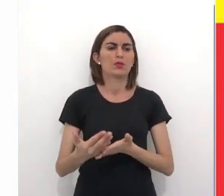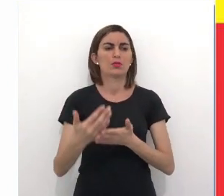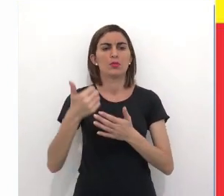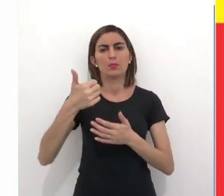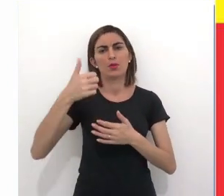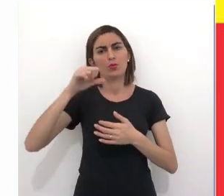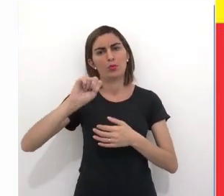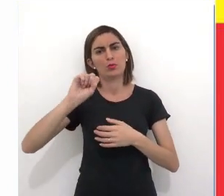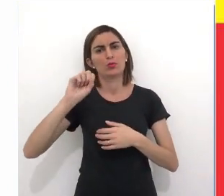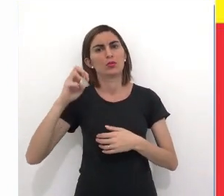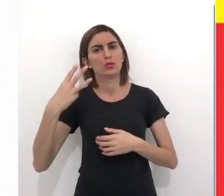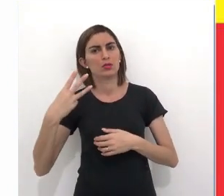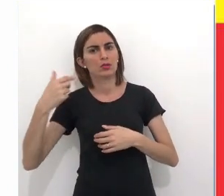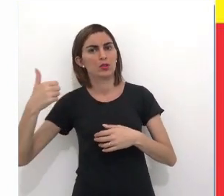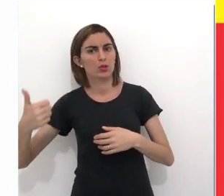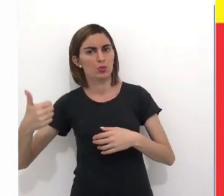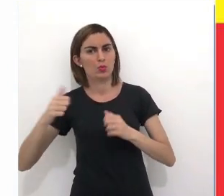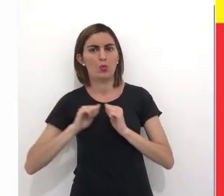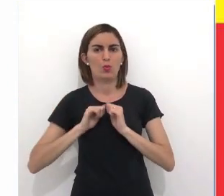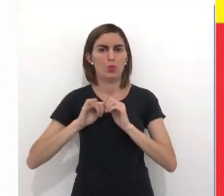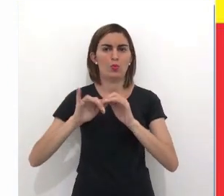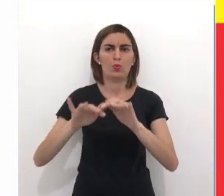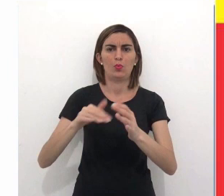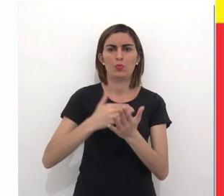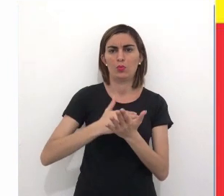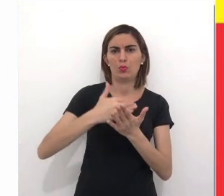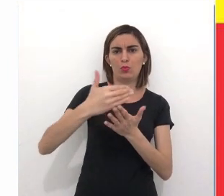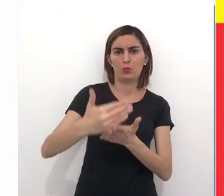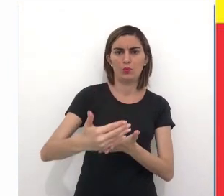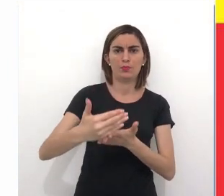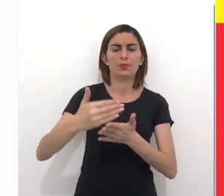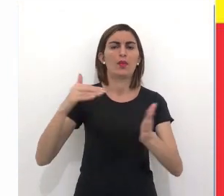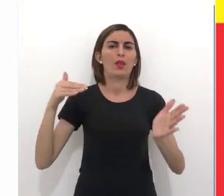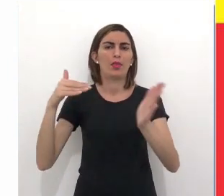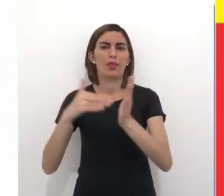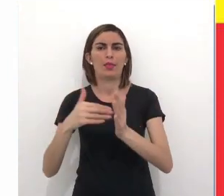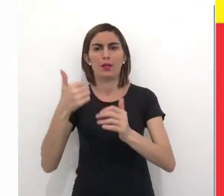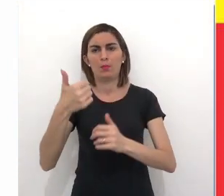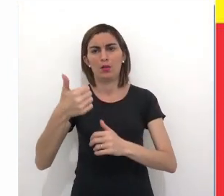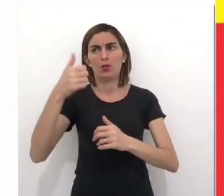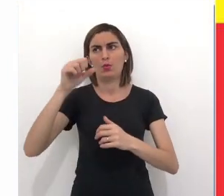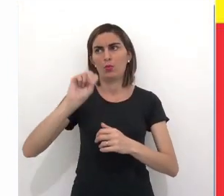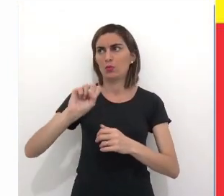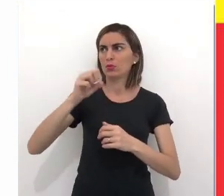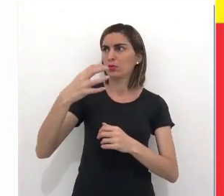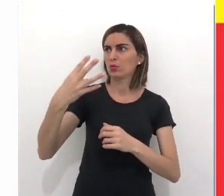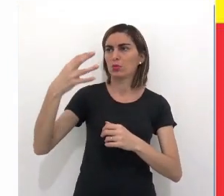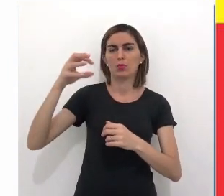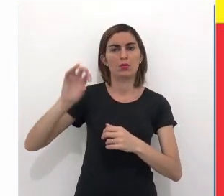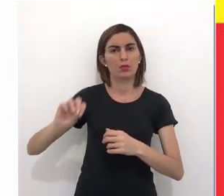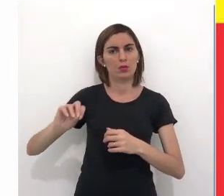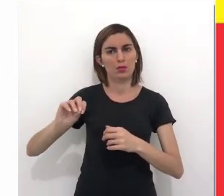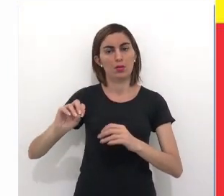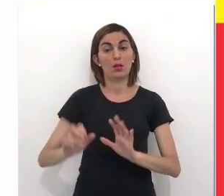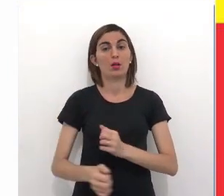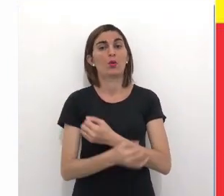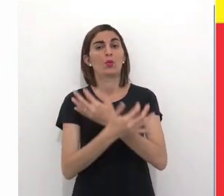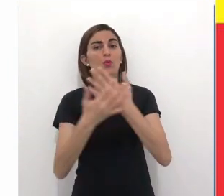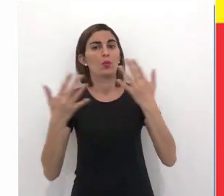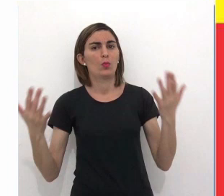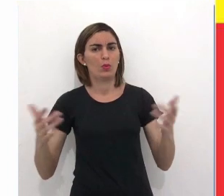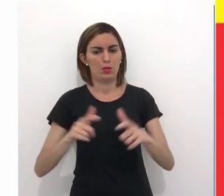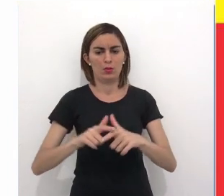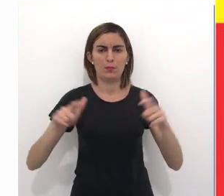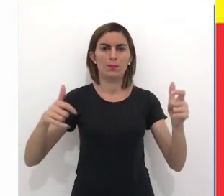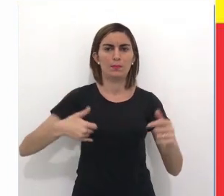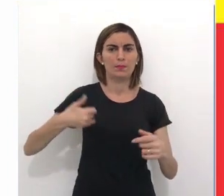em 1831 e estendeu-se até 1840,